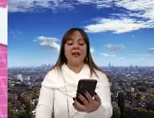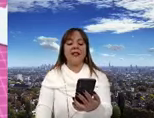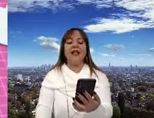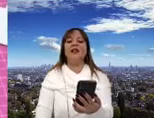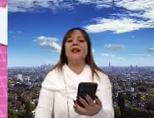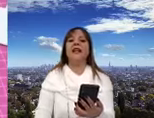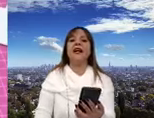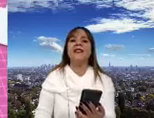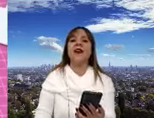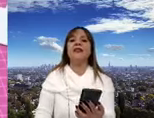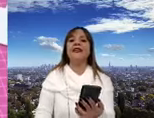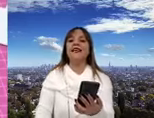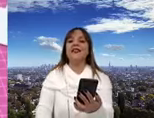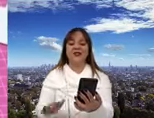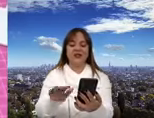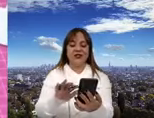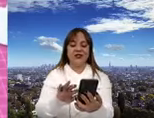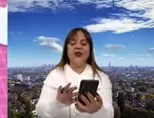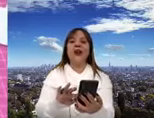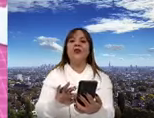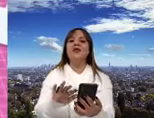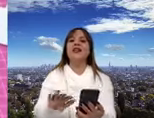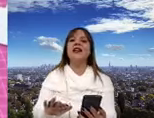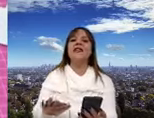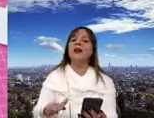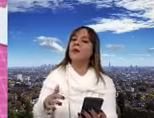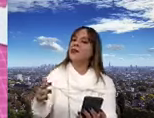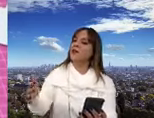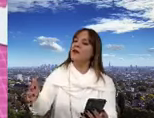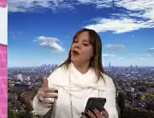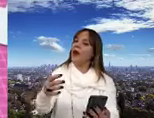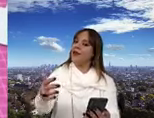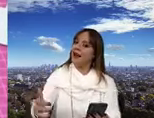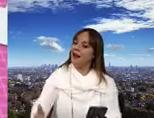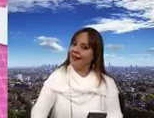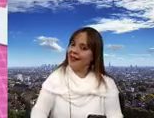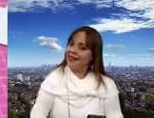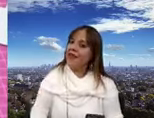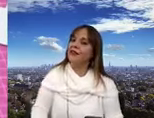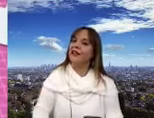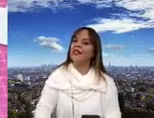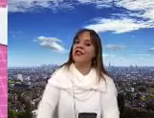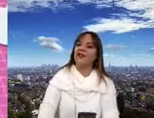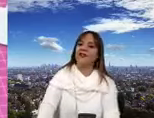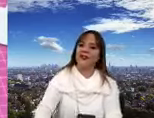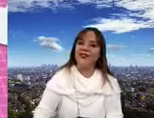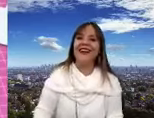que casal lindo de ursinhos. Daqui a pouco vocês vão ver o casal, né? Stephanie e Jefferson.